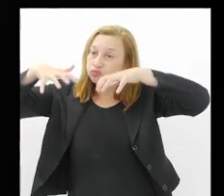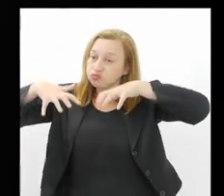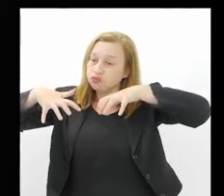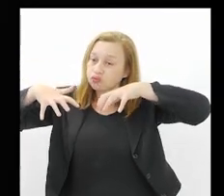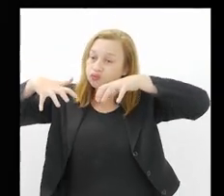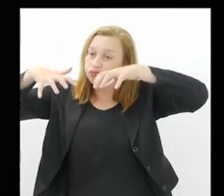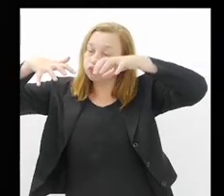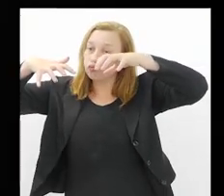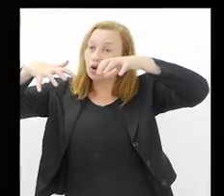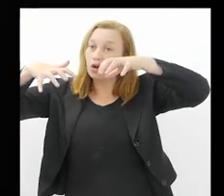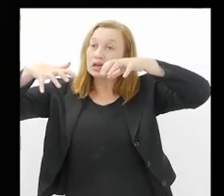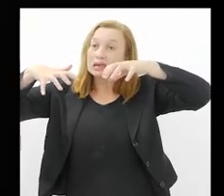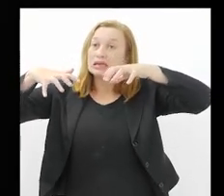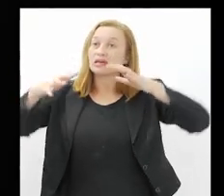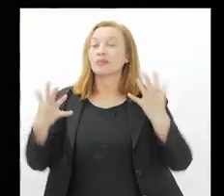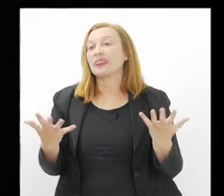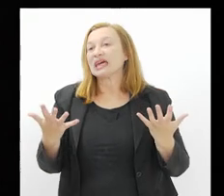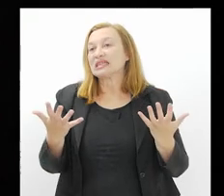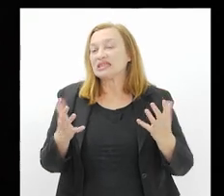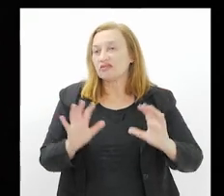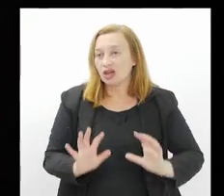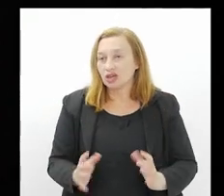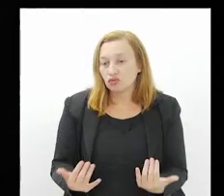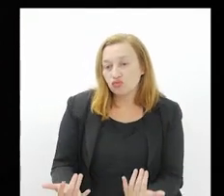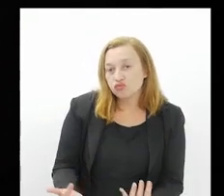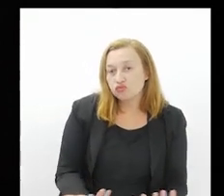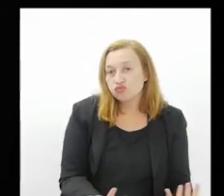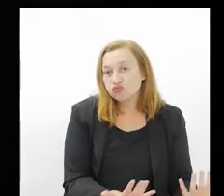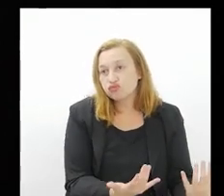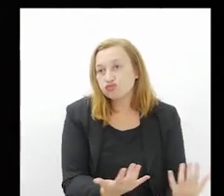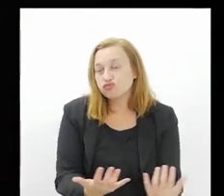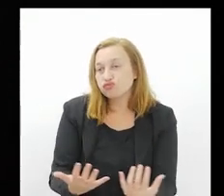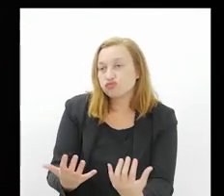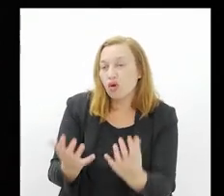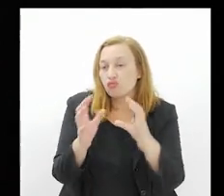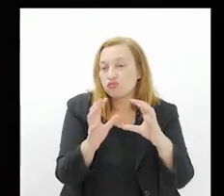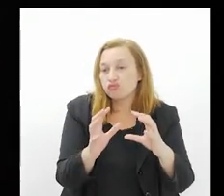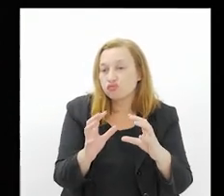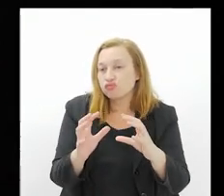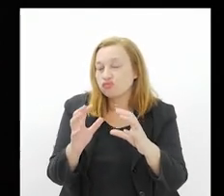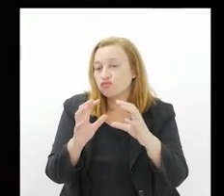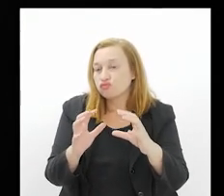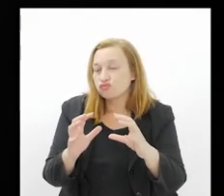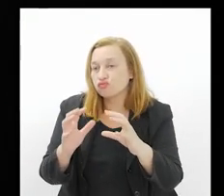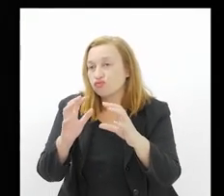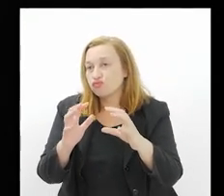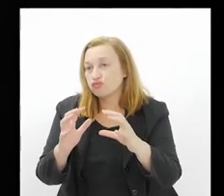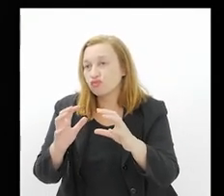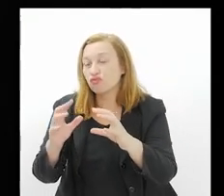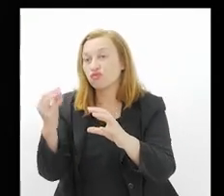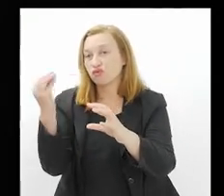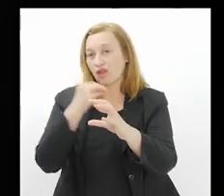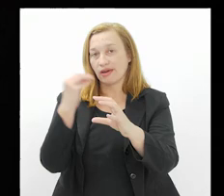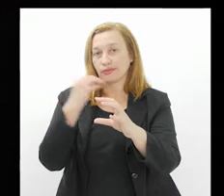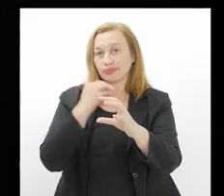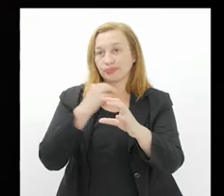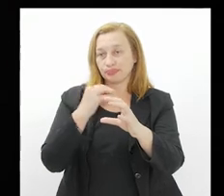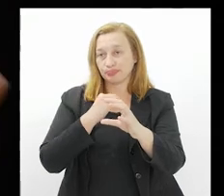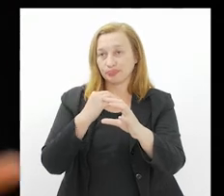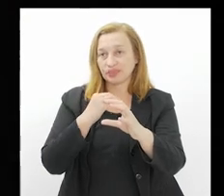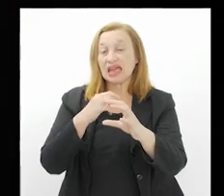só vai virar chuva se ela ficar muito pesada. Entendi. Então, se eu tiver partículas em excesso, de fato,